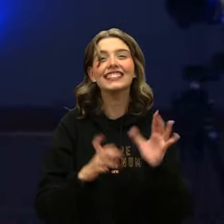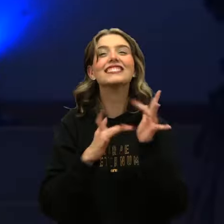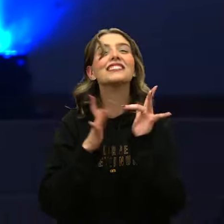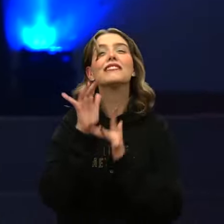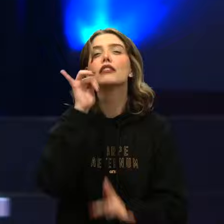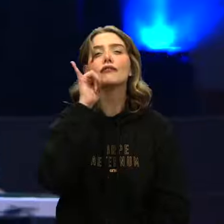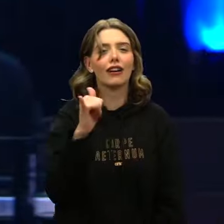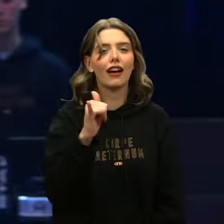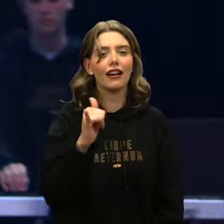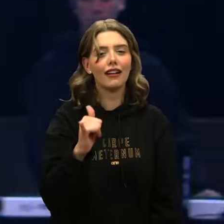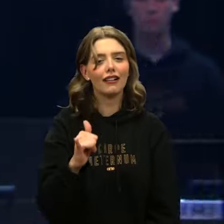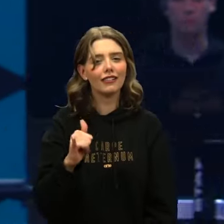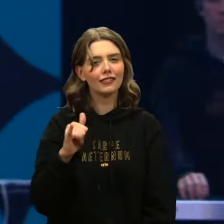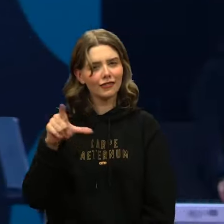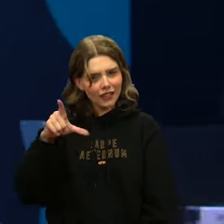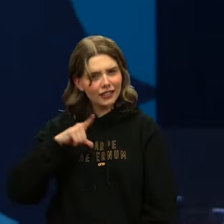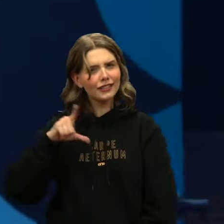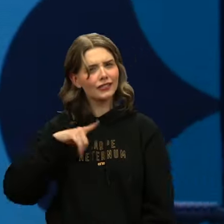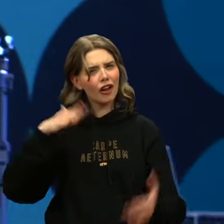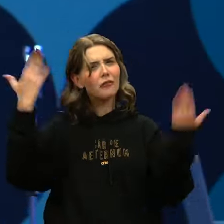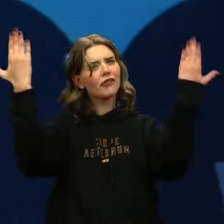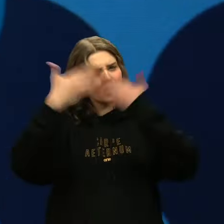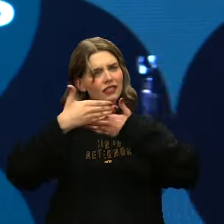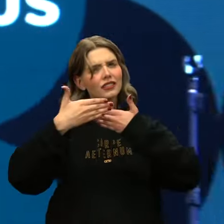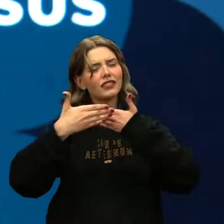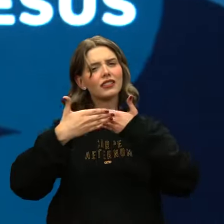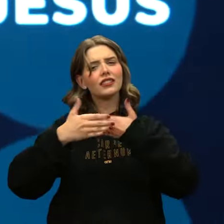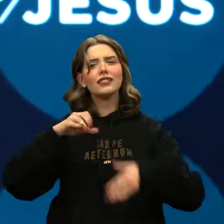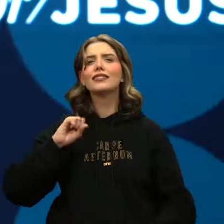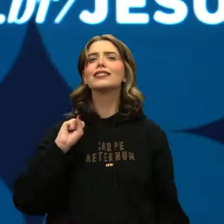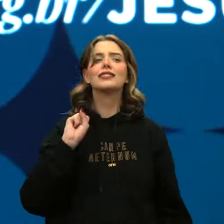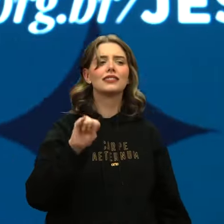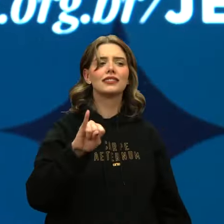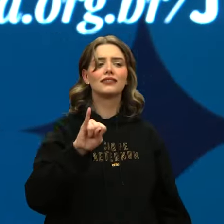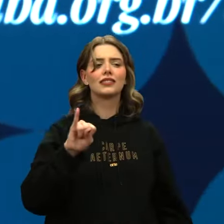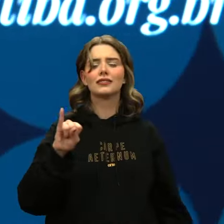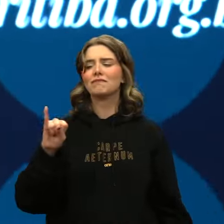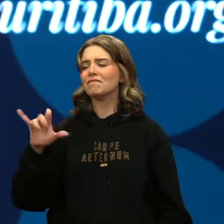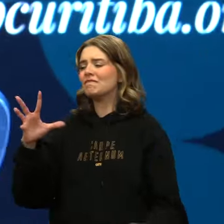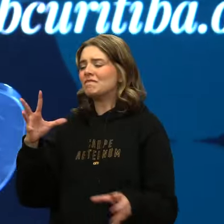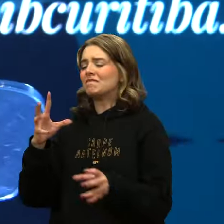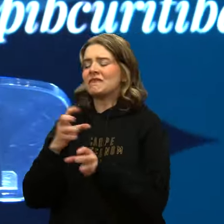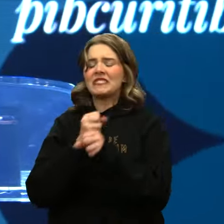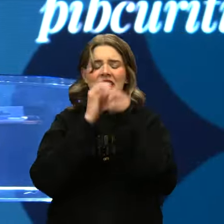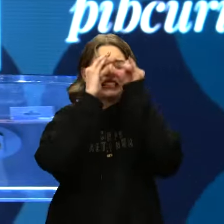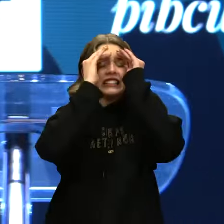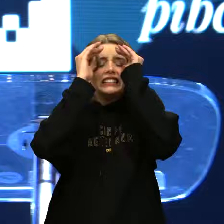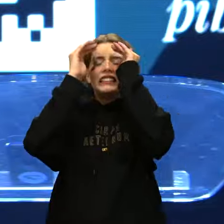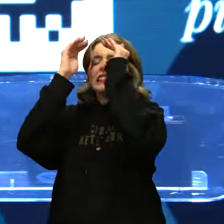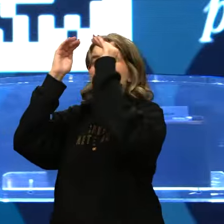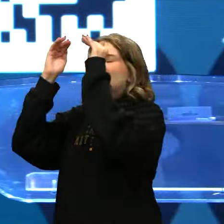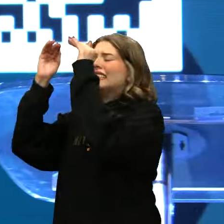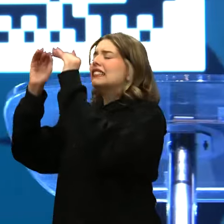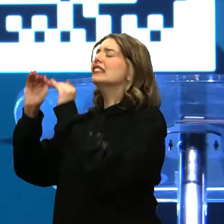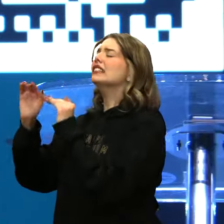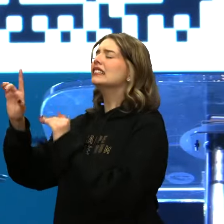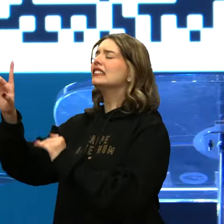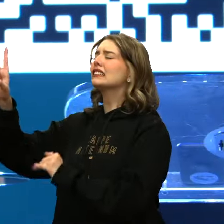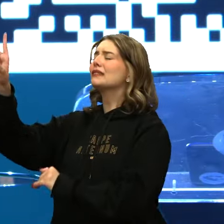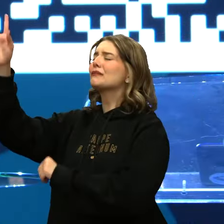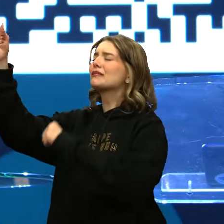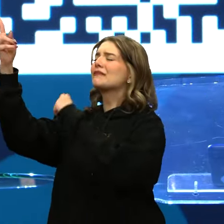sabe, quando você passar por provações, se você guardar a palavra da minha perseverança, eu vou te esconder